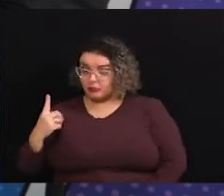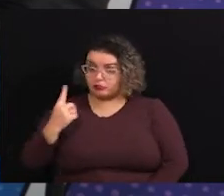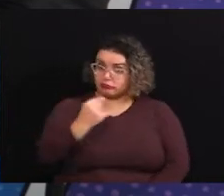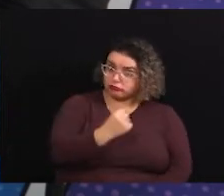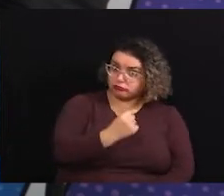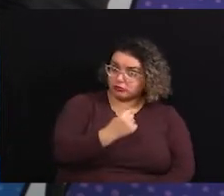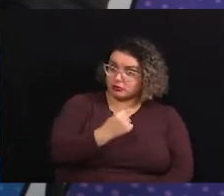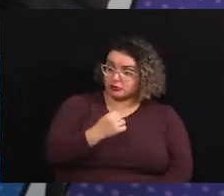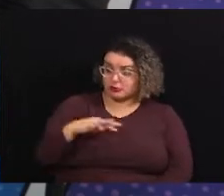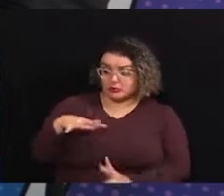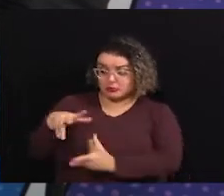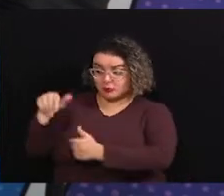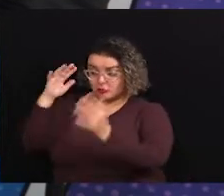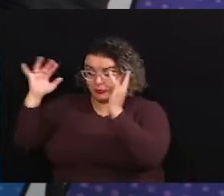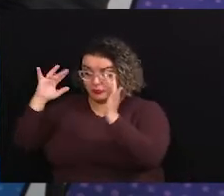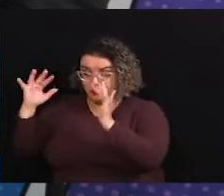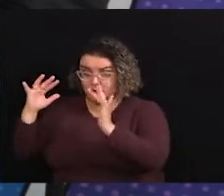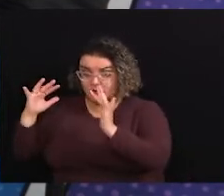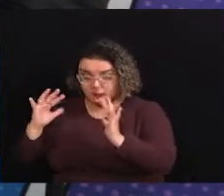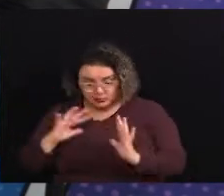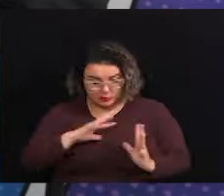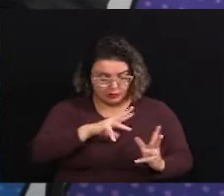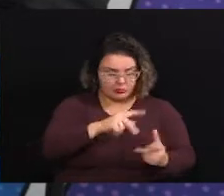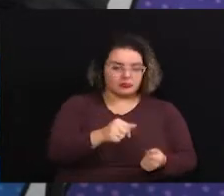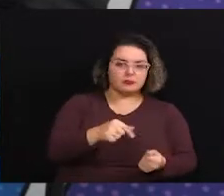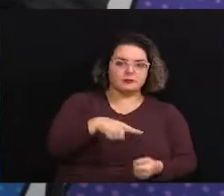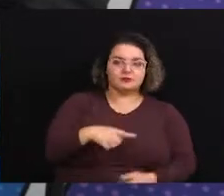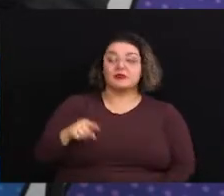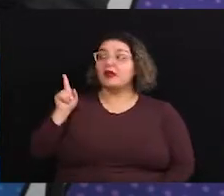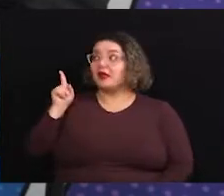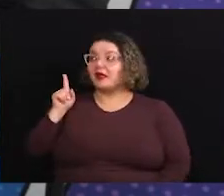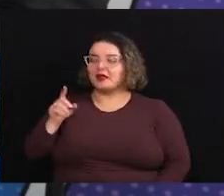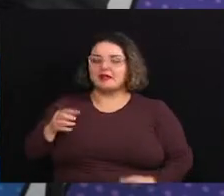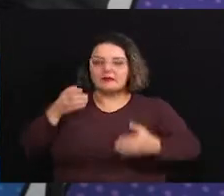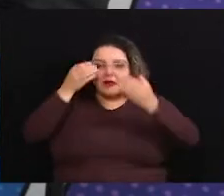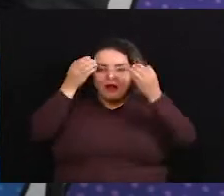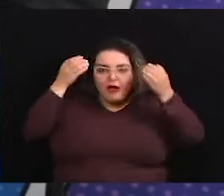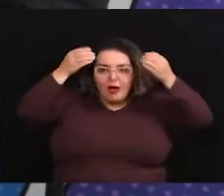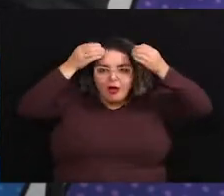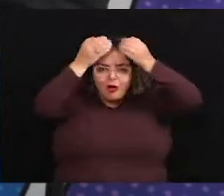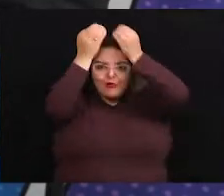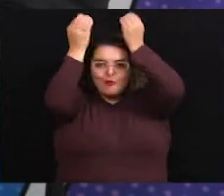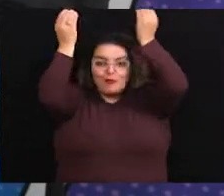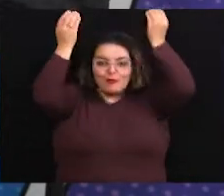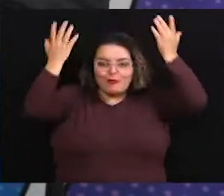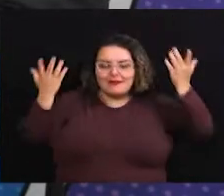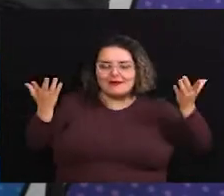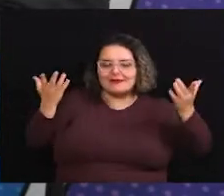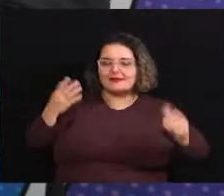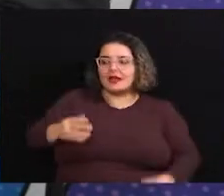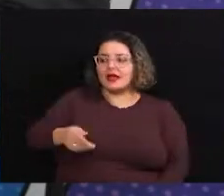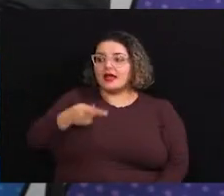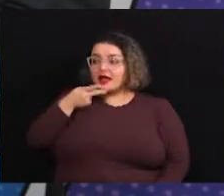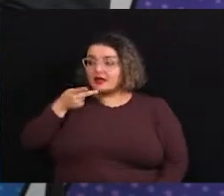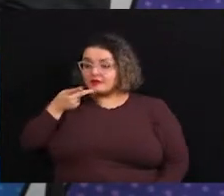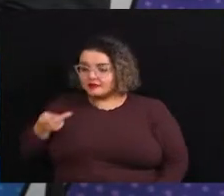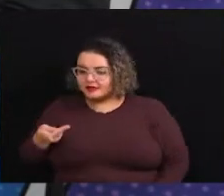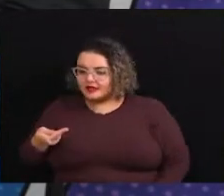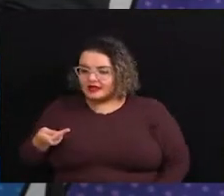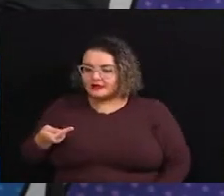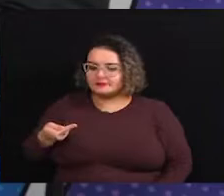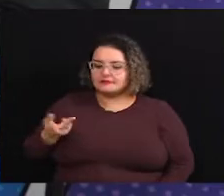né? Eu tô vendo ali no fundo, né? Tem ali a Malévola, né? Então, você contando